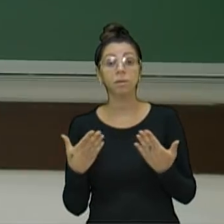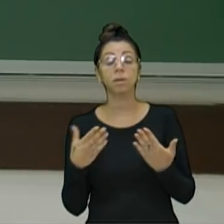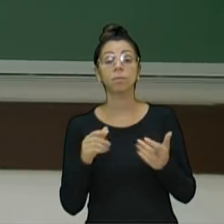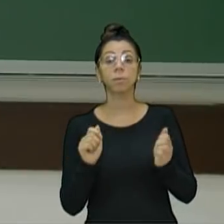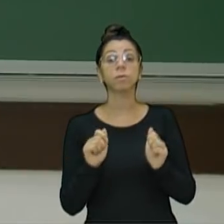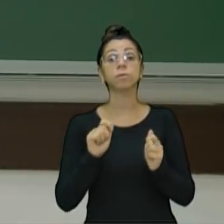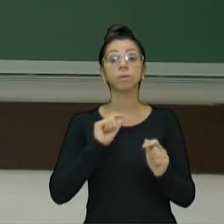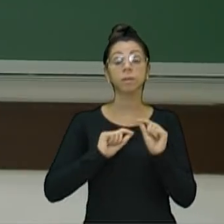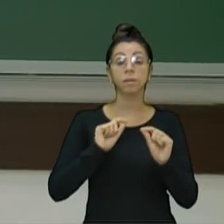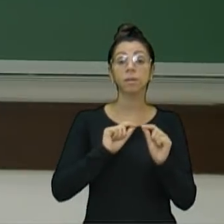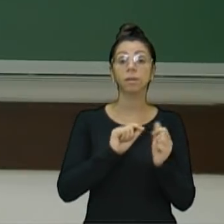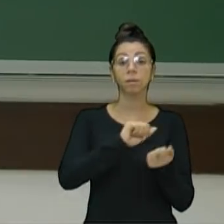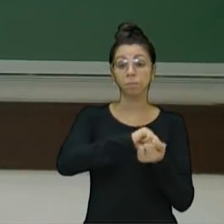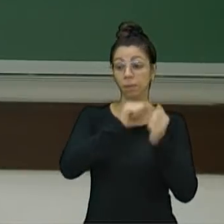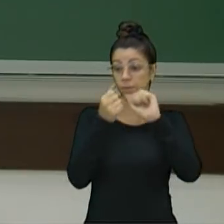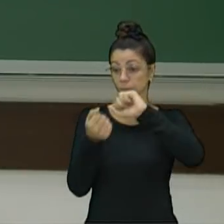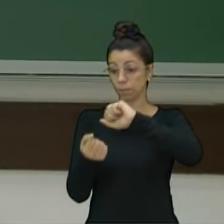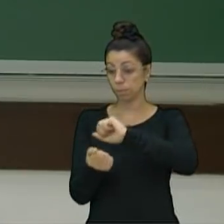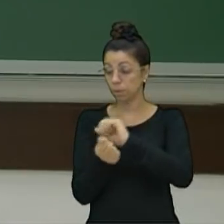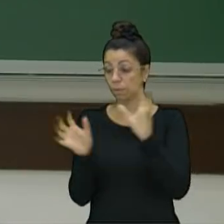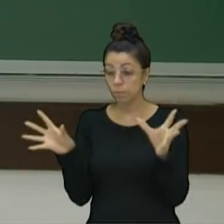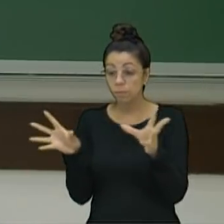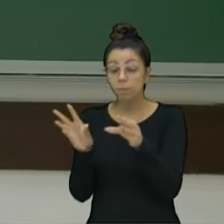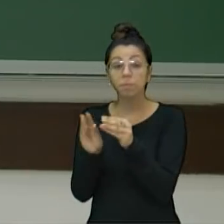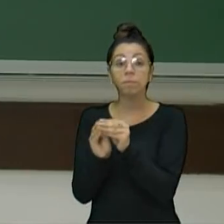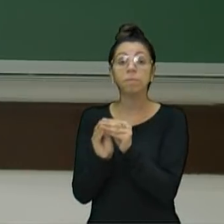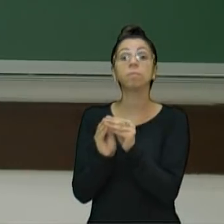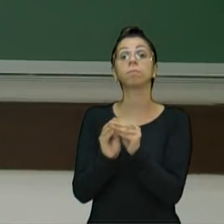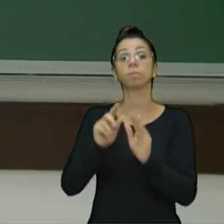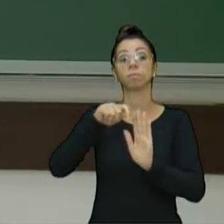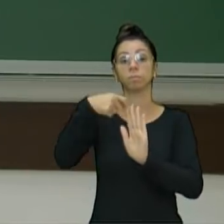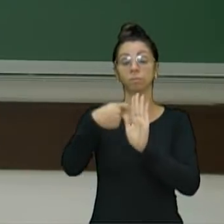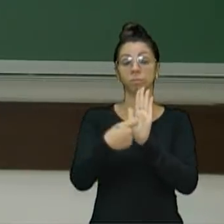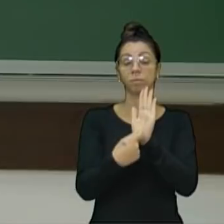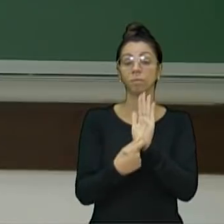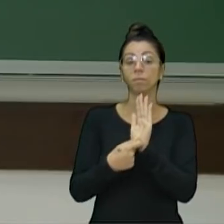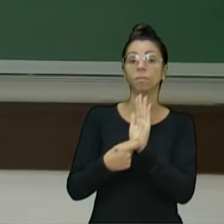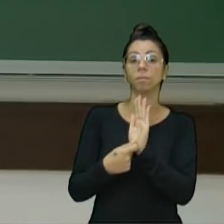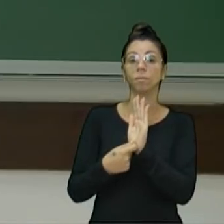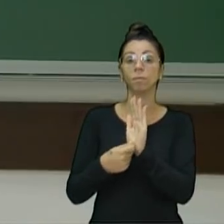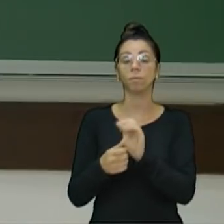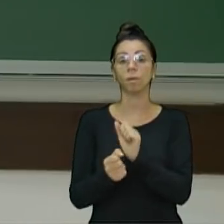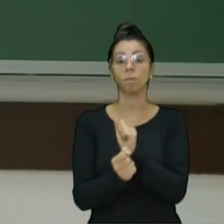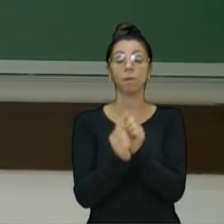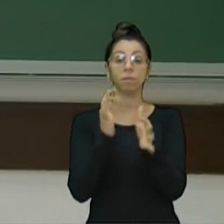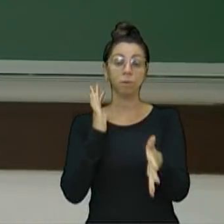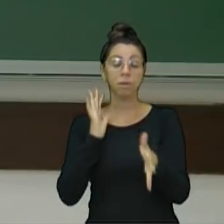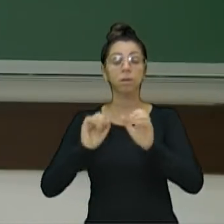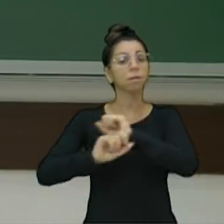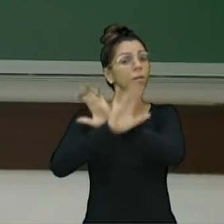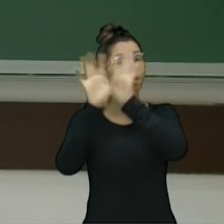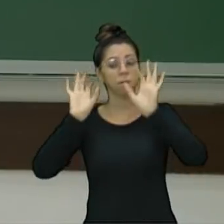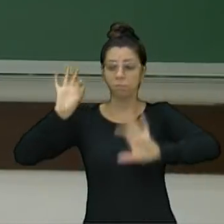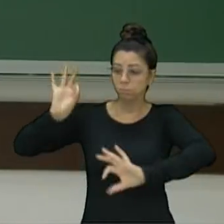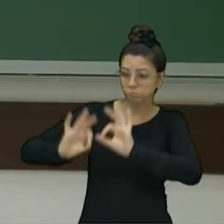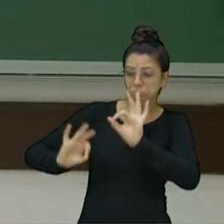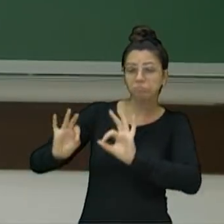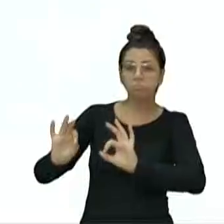linking word justamente tem essa função, fazer com que o seu texto fique mais fluente, mais claro e também mais